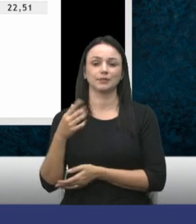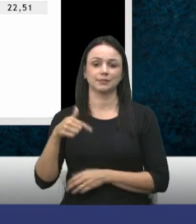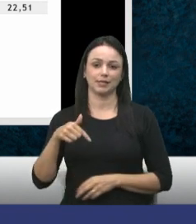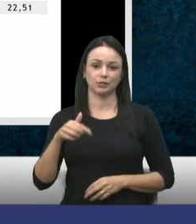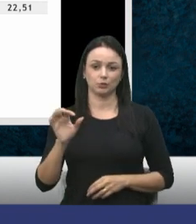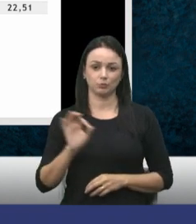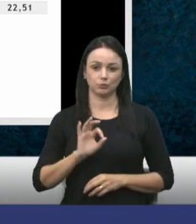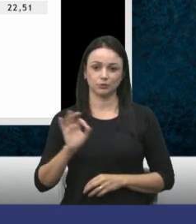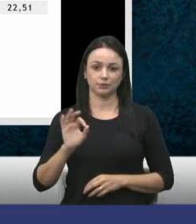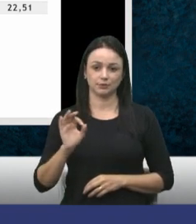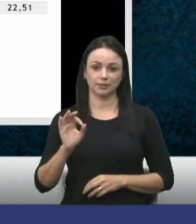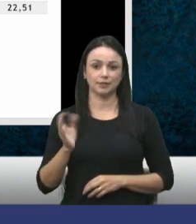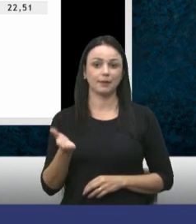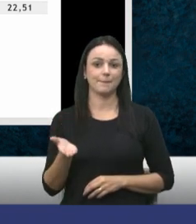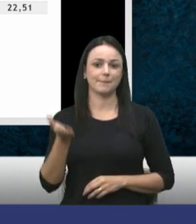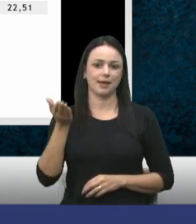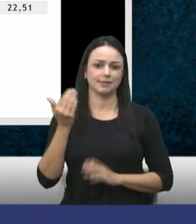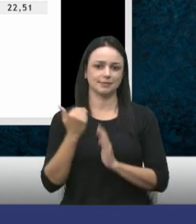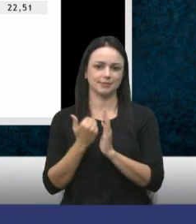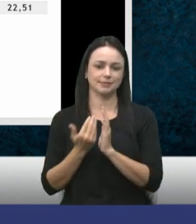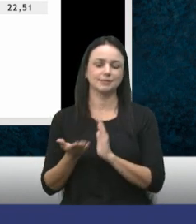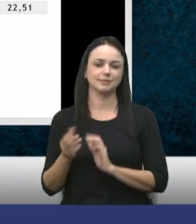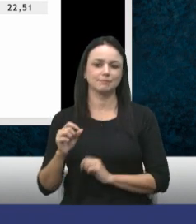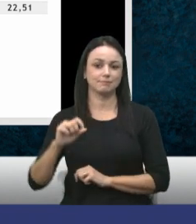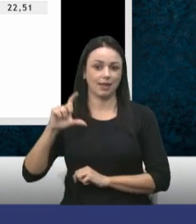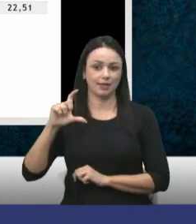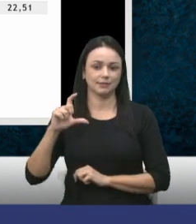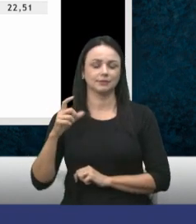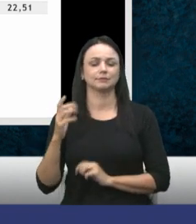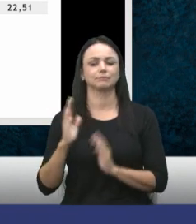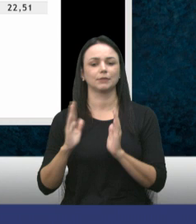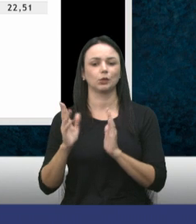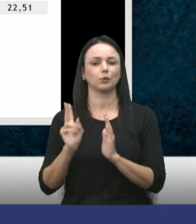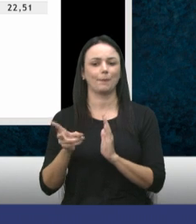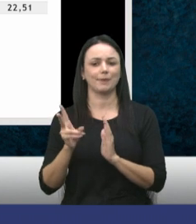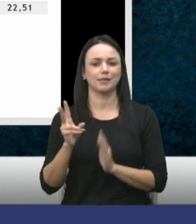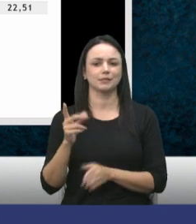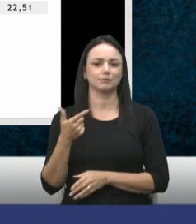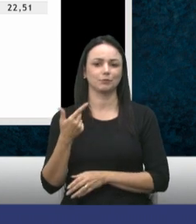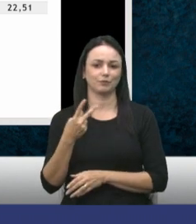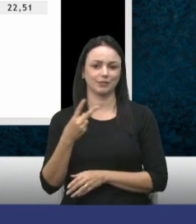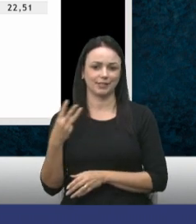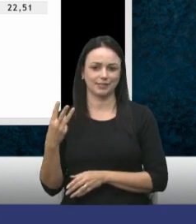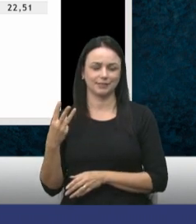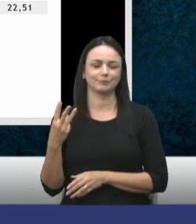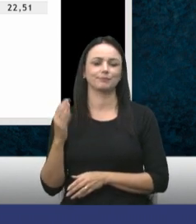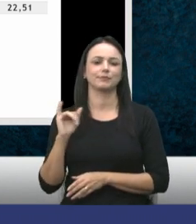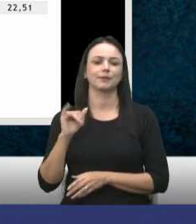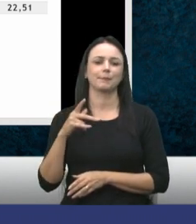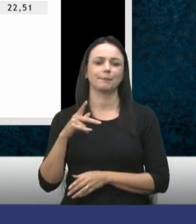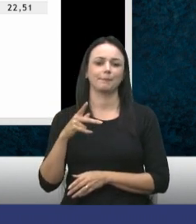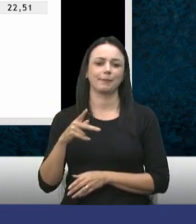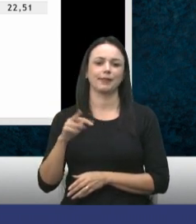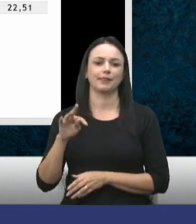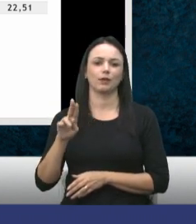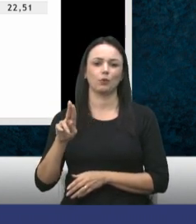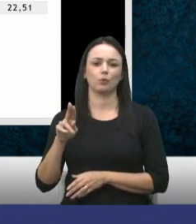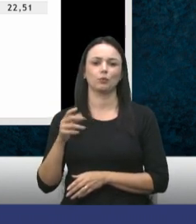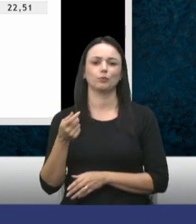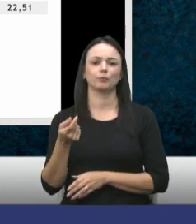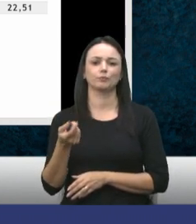24,47% a mais do que o mesmo período de 2023. IPTU, um aumento de